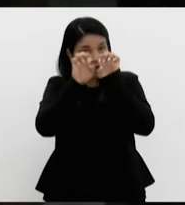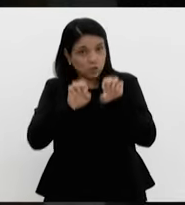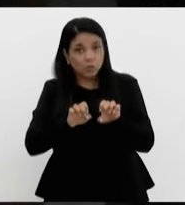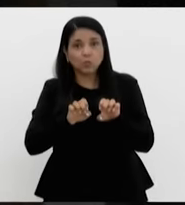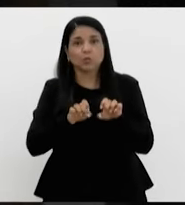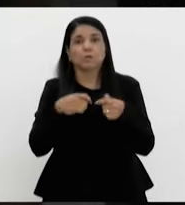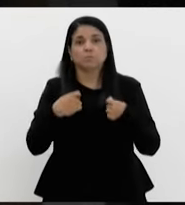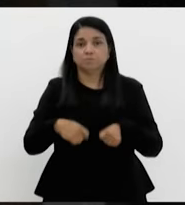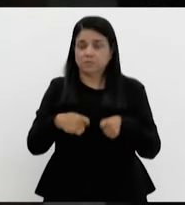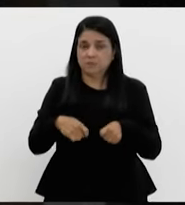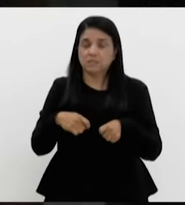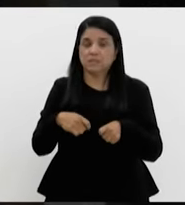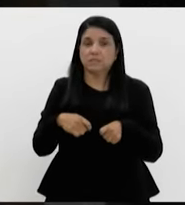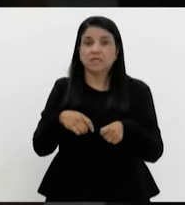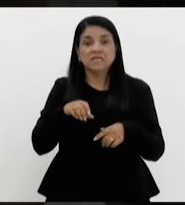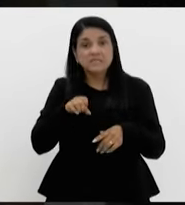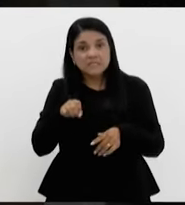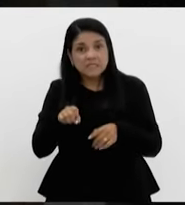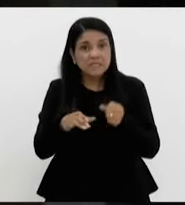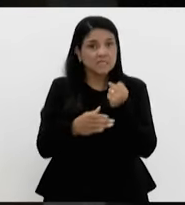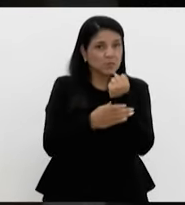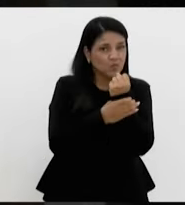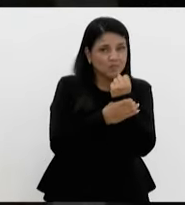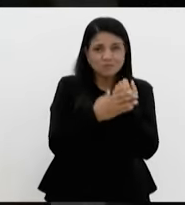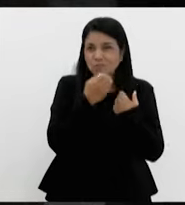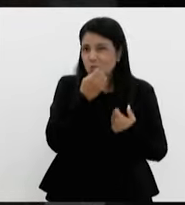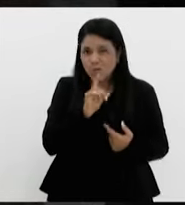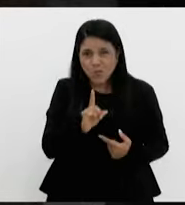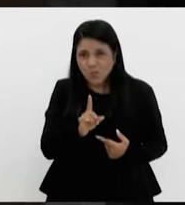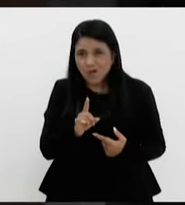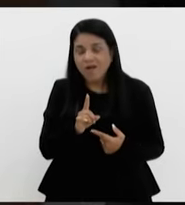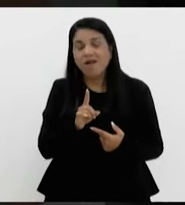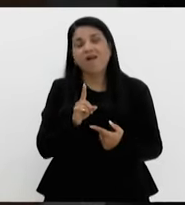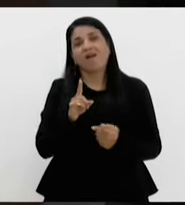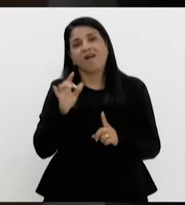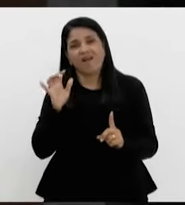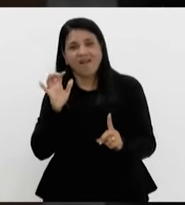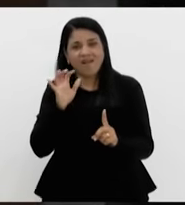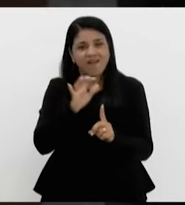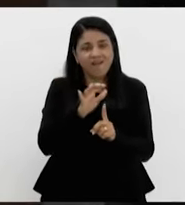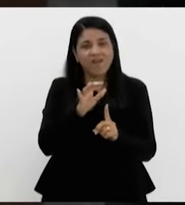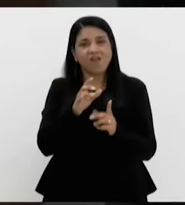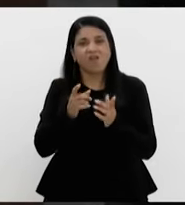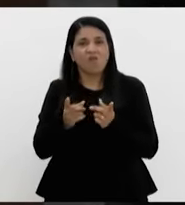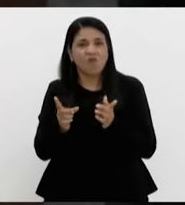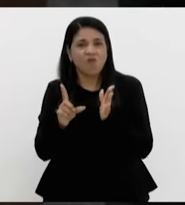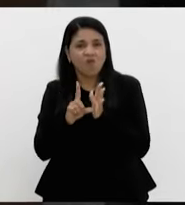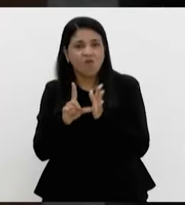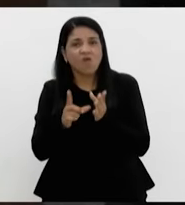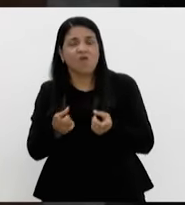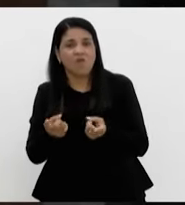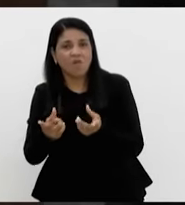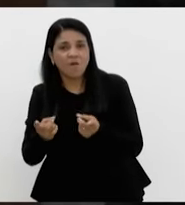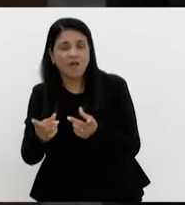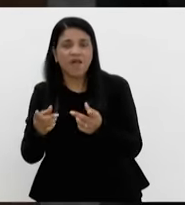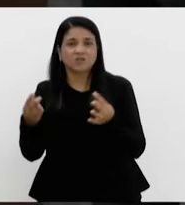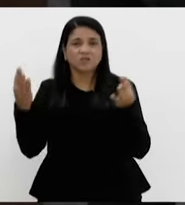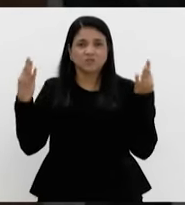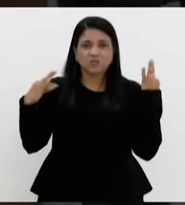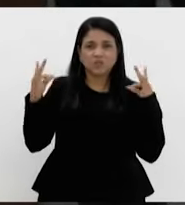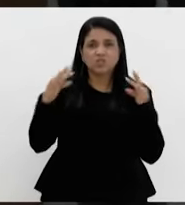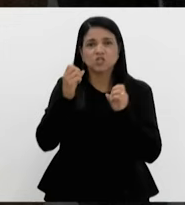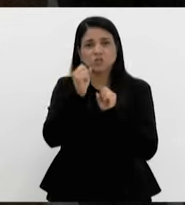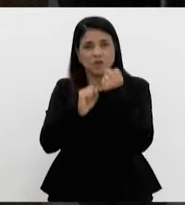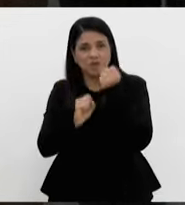vai afetar, quando a segurança vai mal, ela vai afetar o comércio, a indústria, o turismo, a